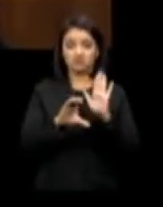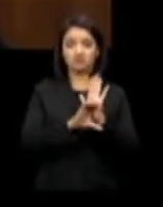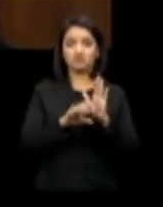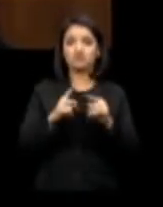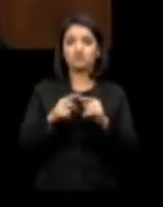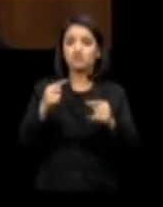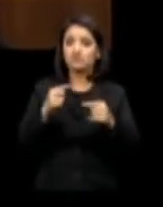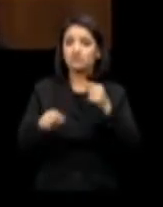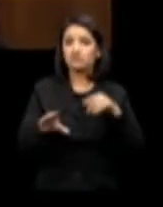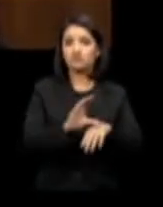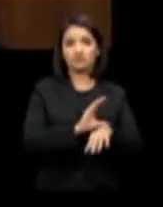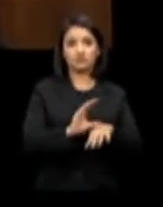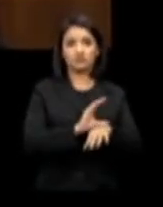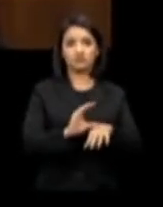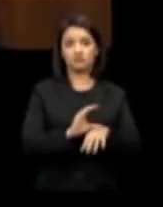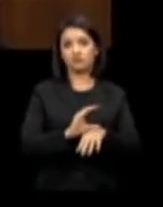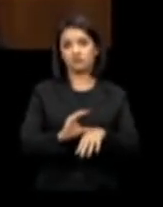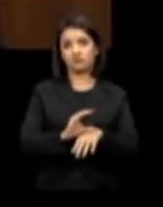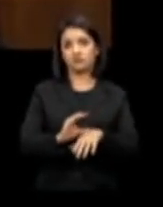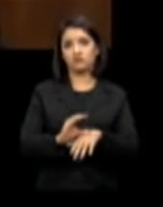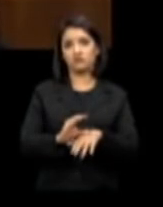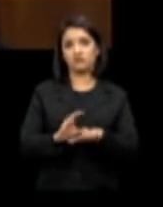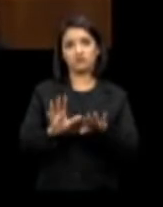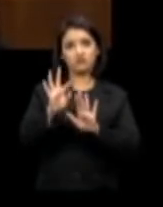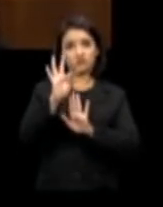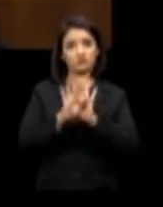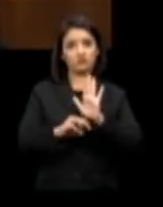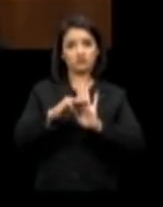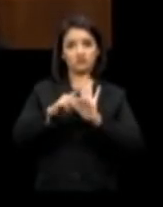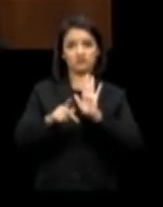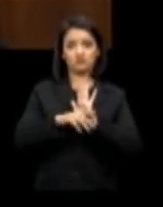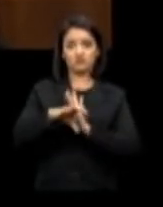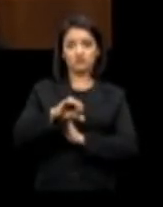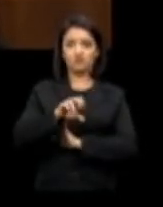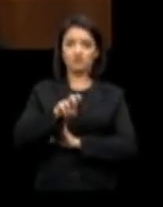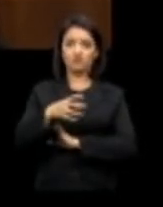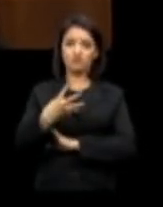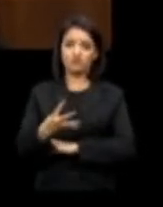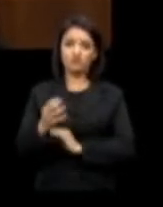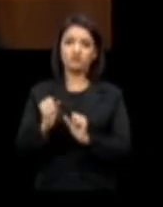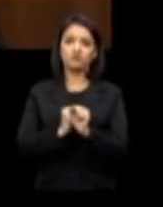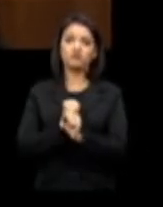inconstitucionalidade material da medida provisória